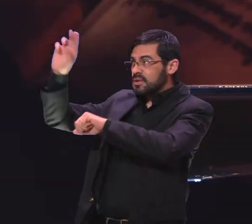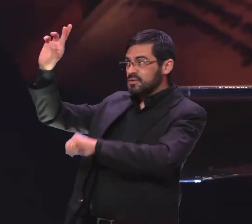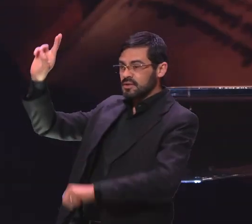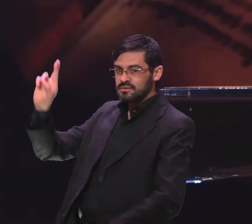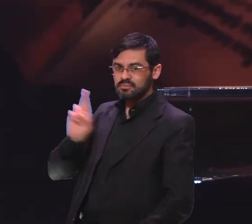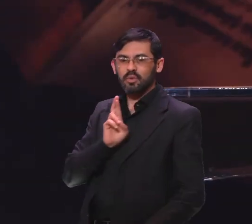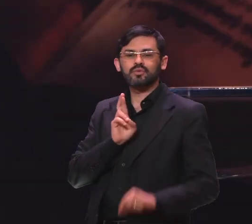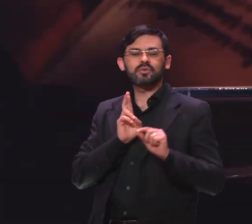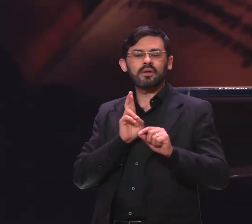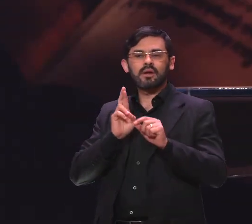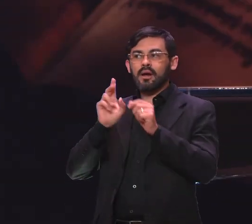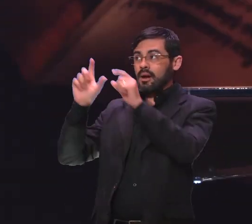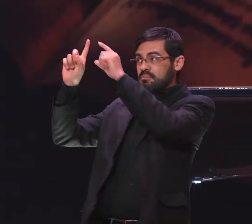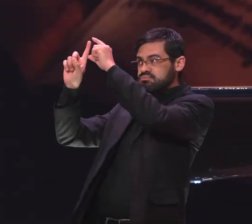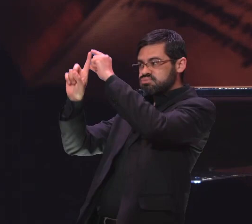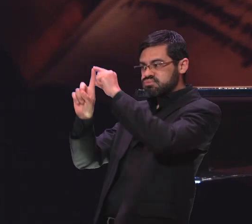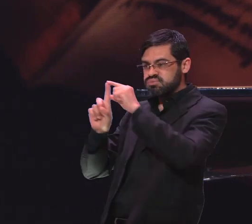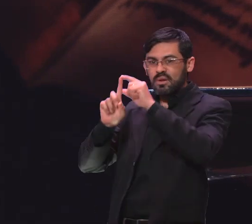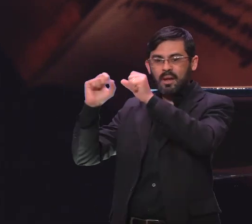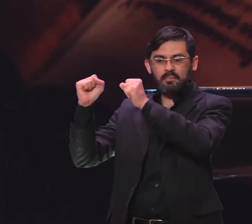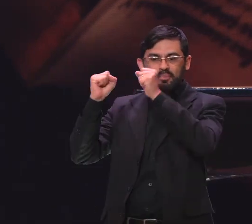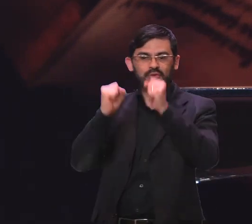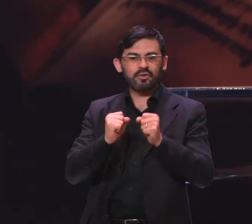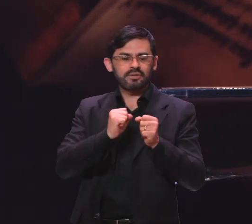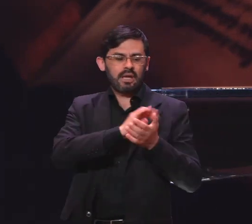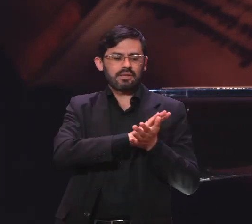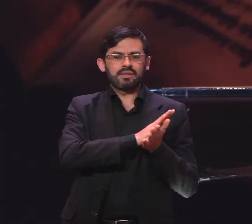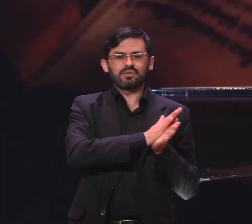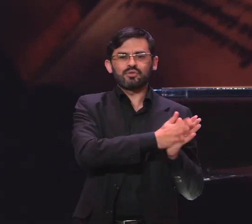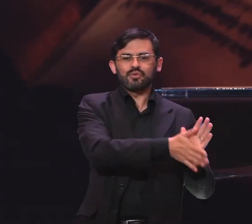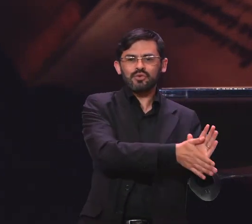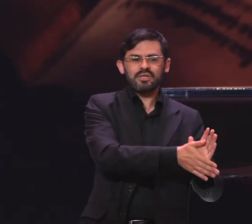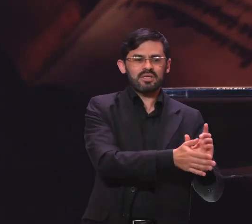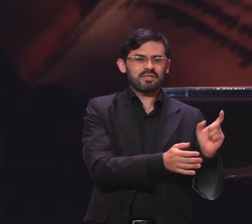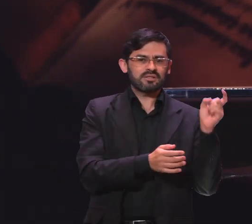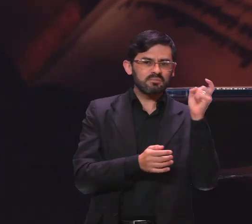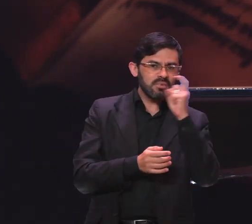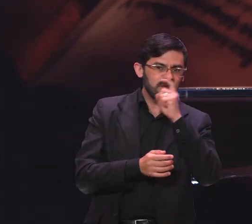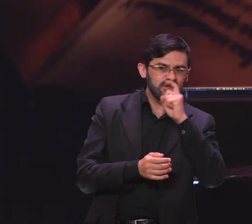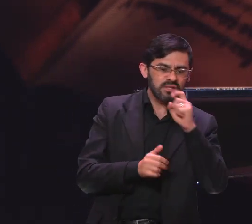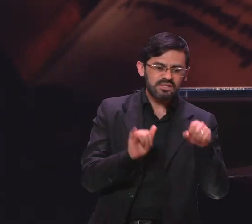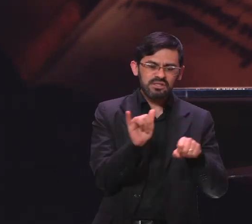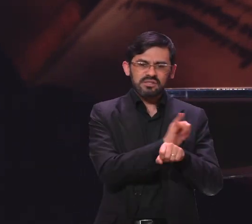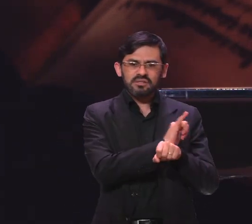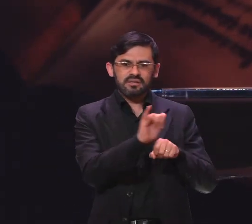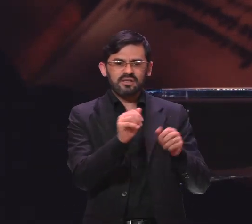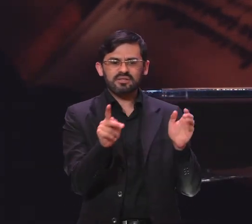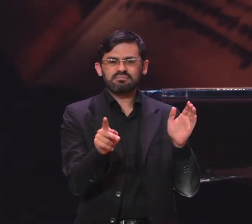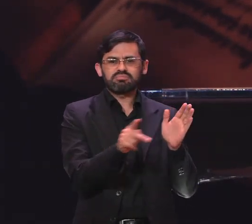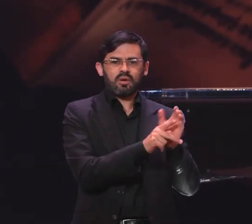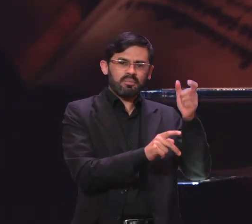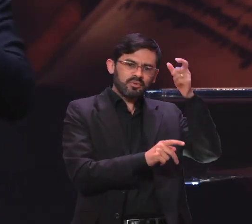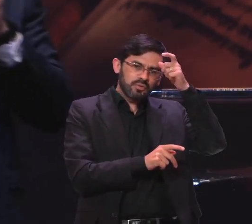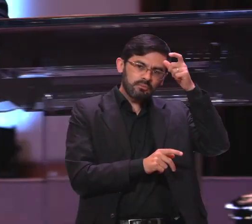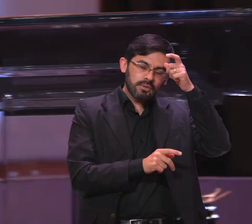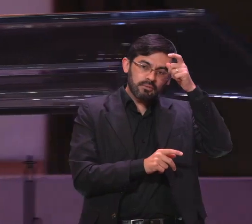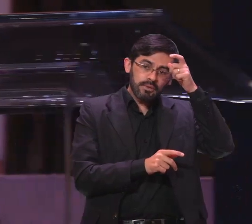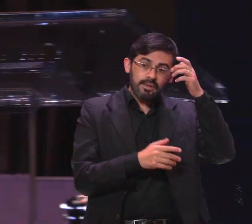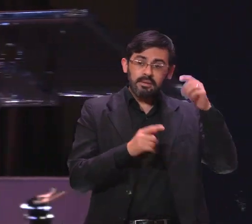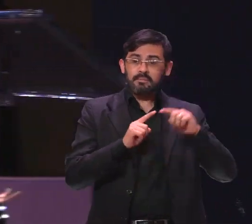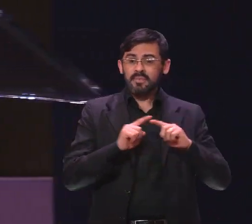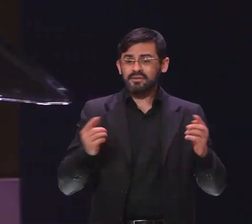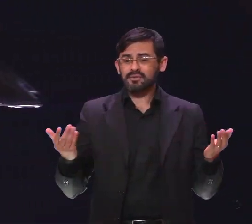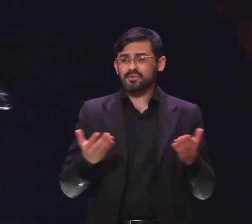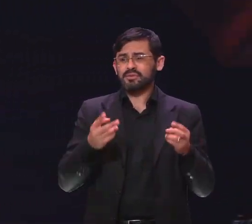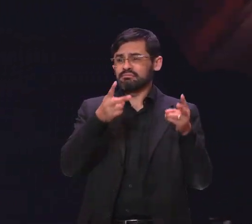é poderosa para, sim, destruir todo e qualquer ensino equivocado. Hoje eu vejo pessoas se